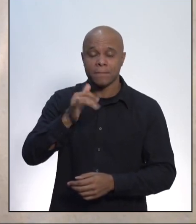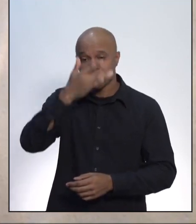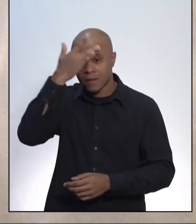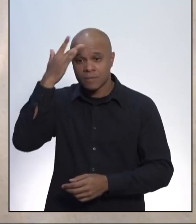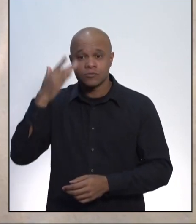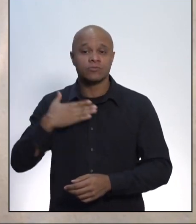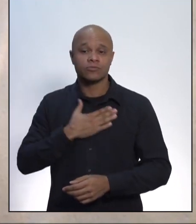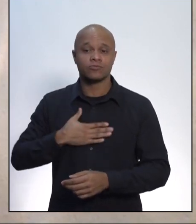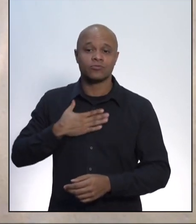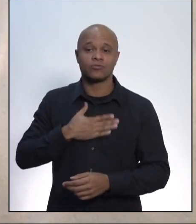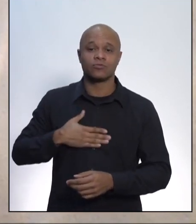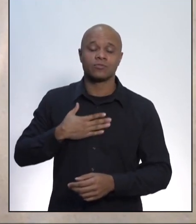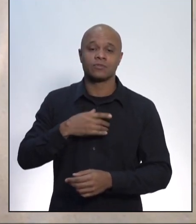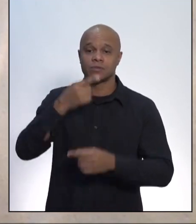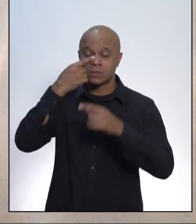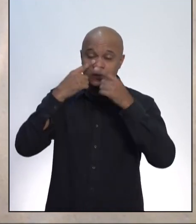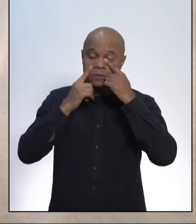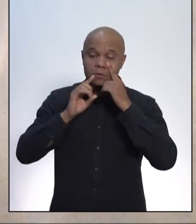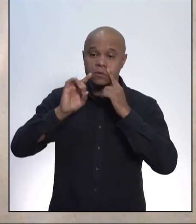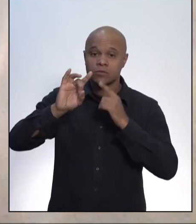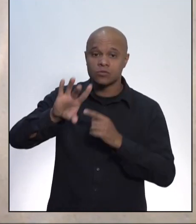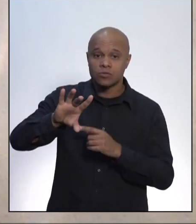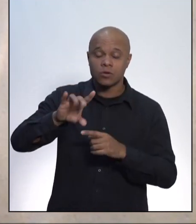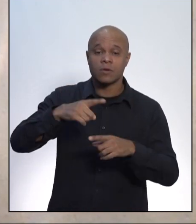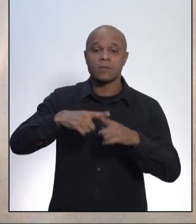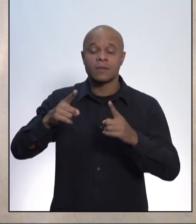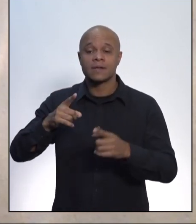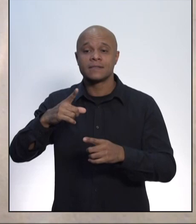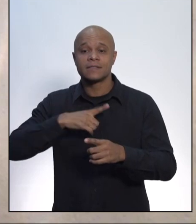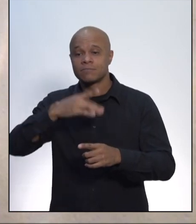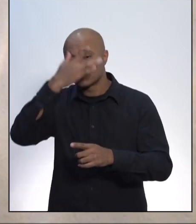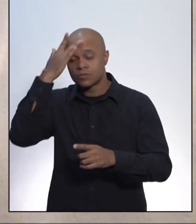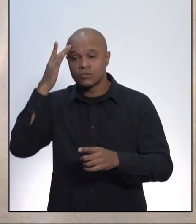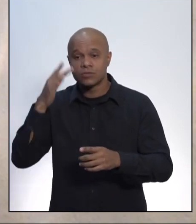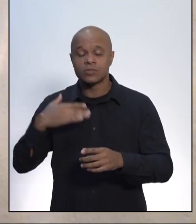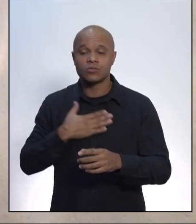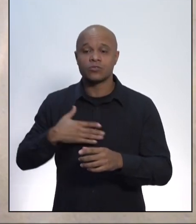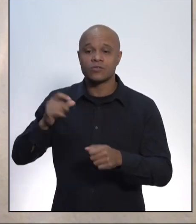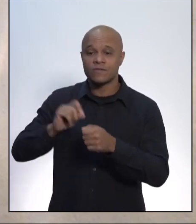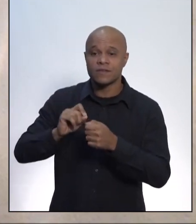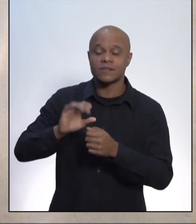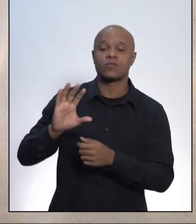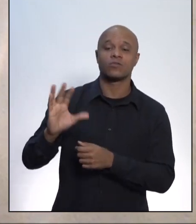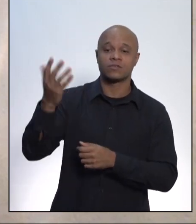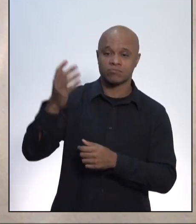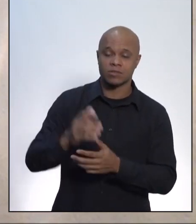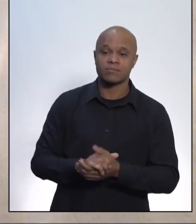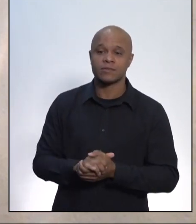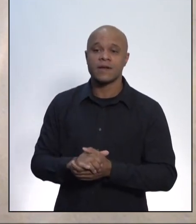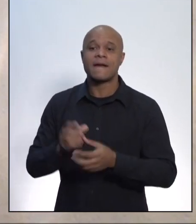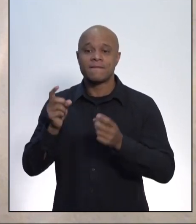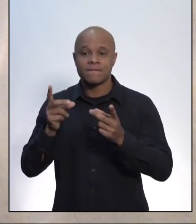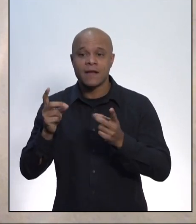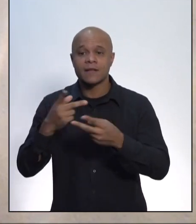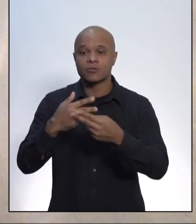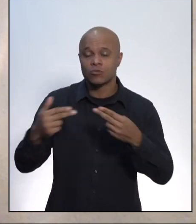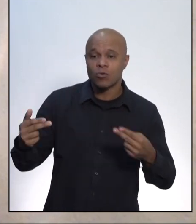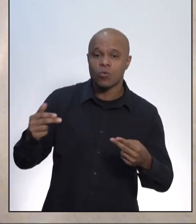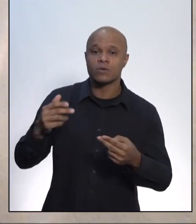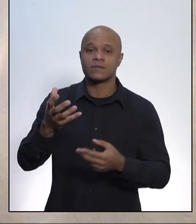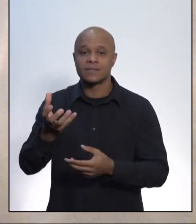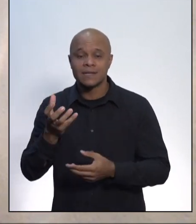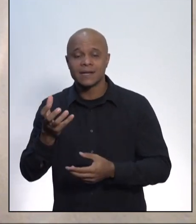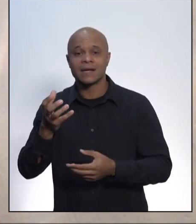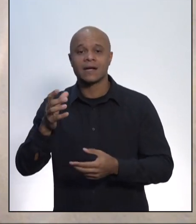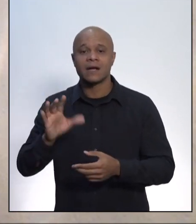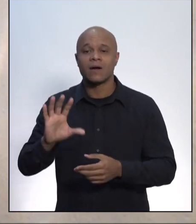de chorar, simplesmente, né? E as pessoas que querem vender o lenço. Nós, né, eu e o Bruno, estamos do outro lado. A gente quer vender o lenço. Eu não